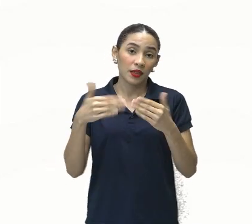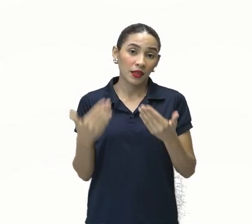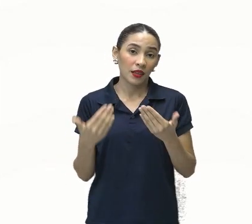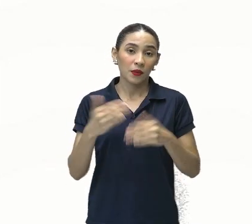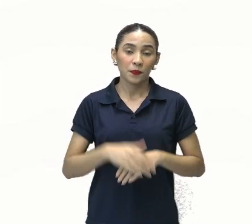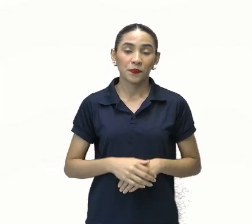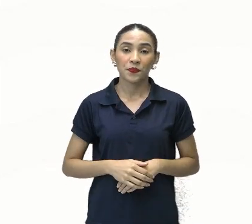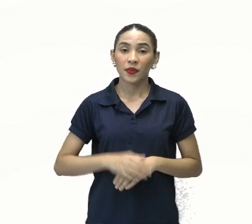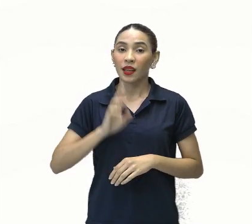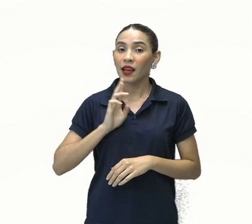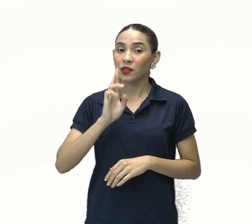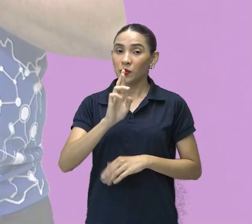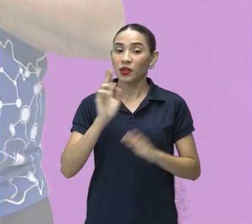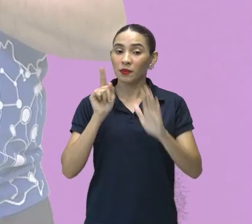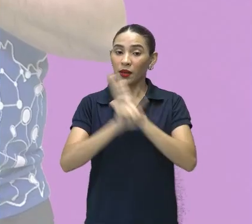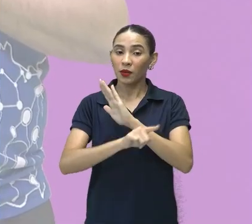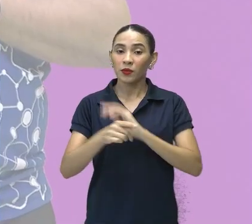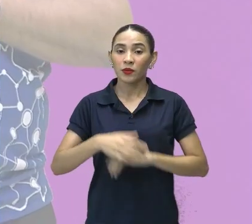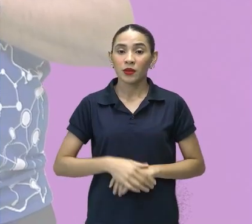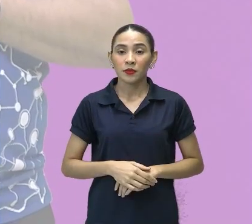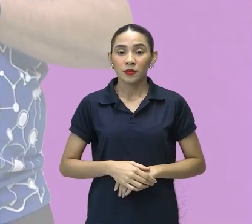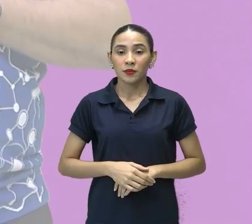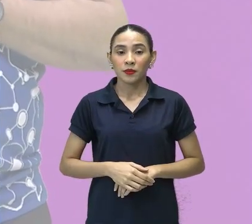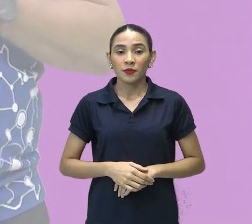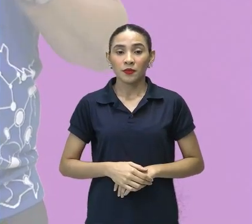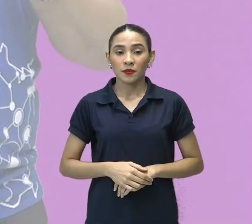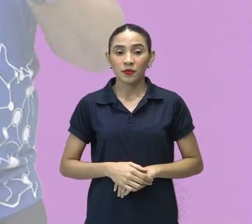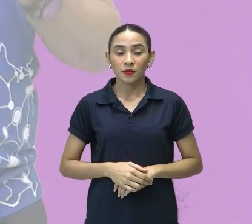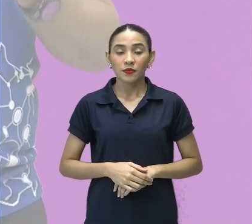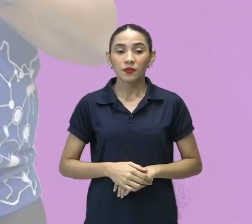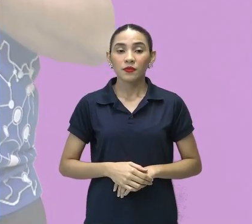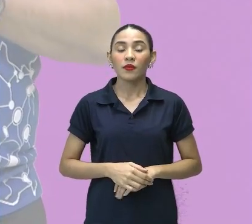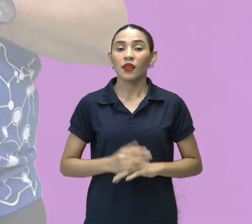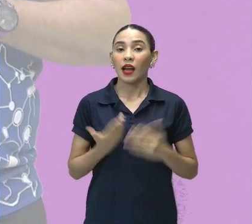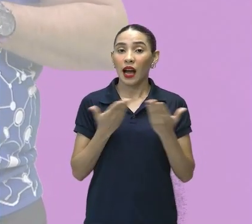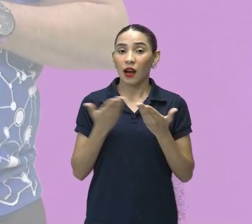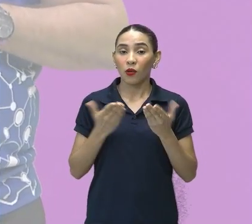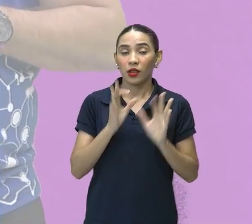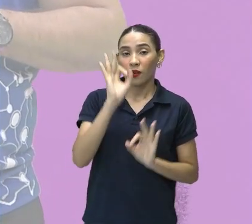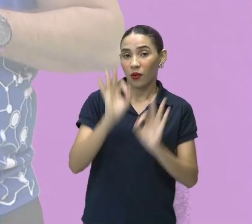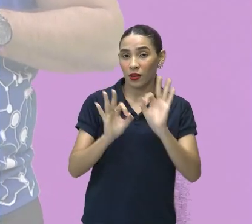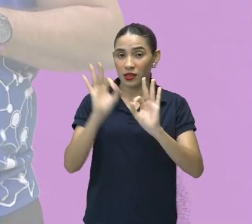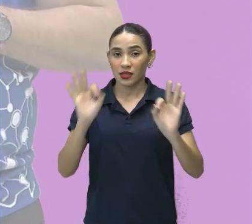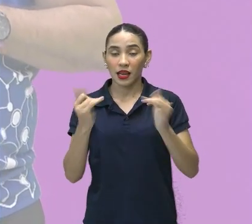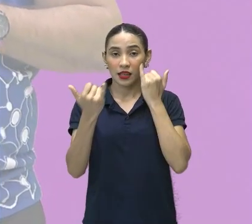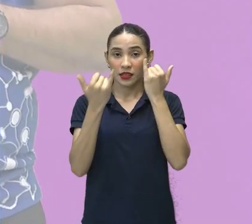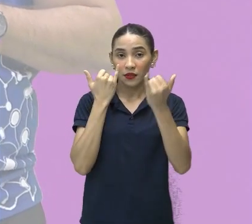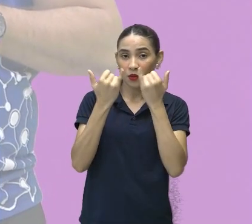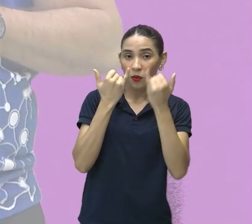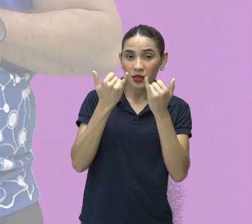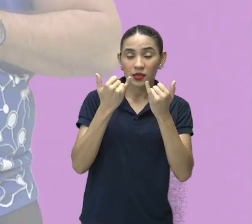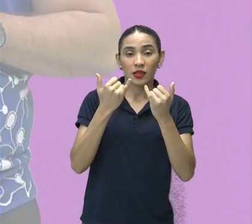responder à pergunta, né, vamos organizar